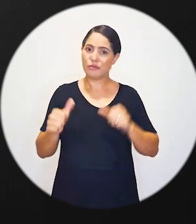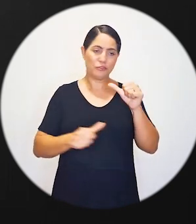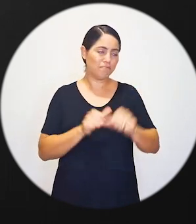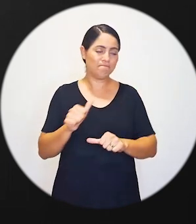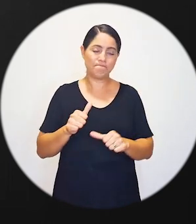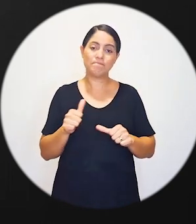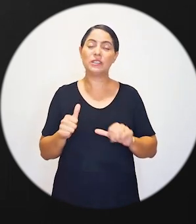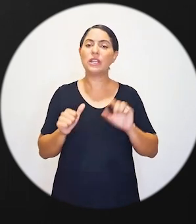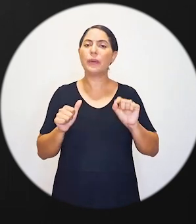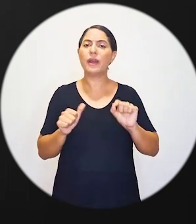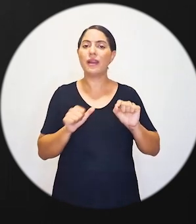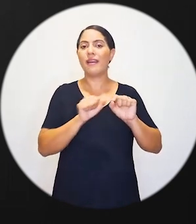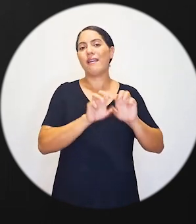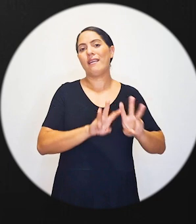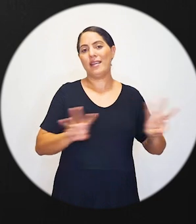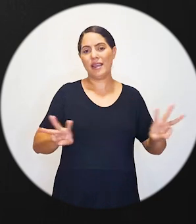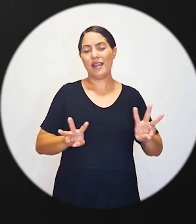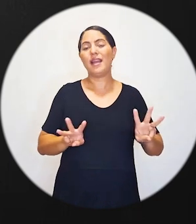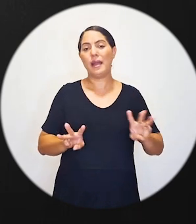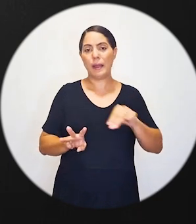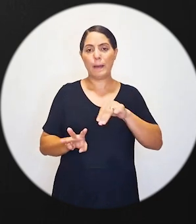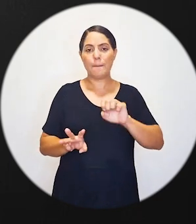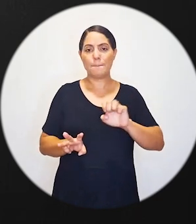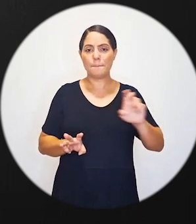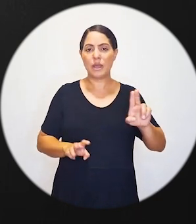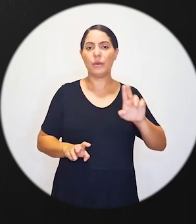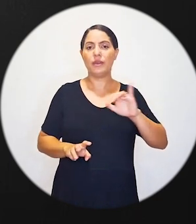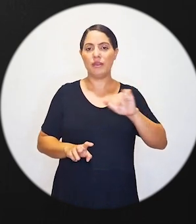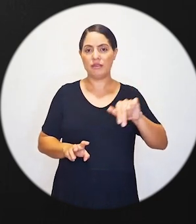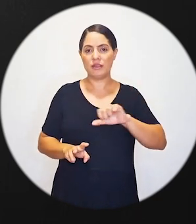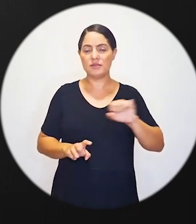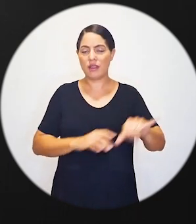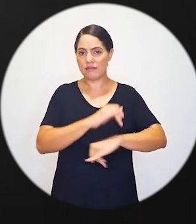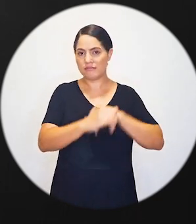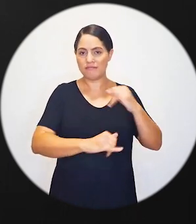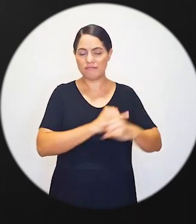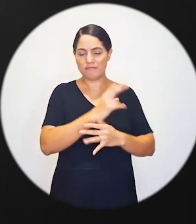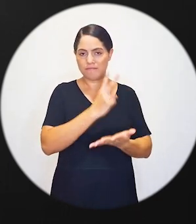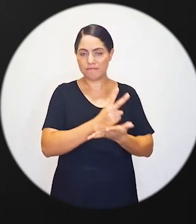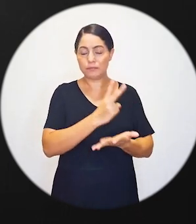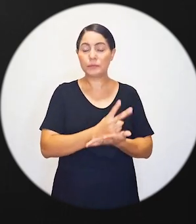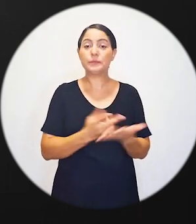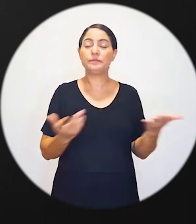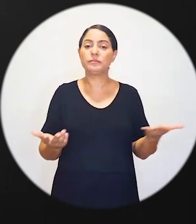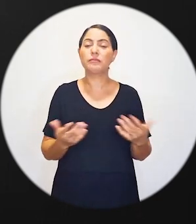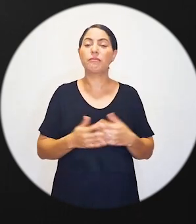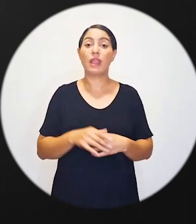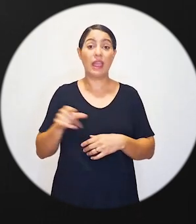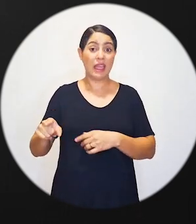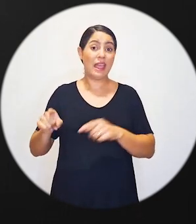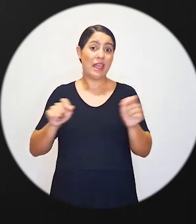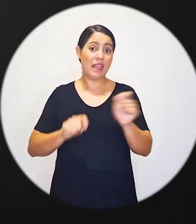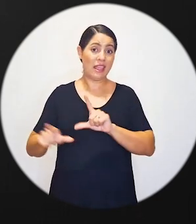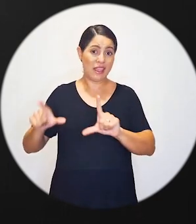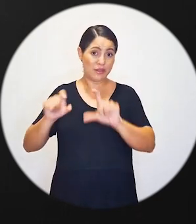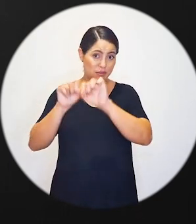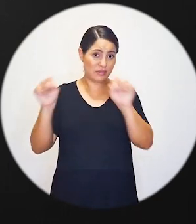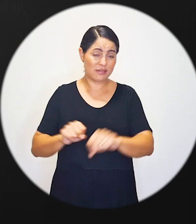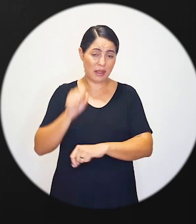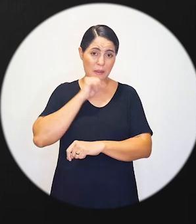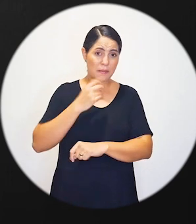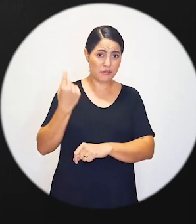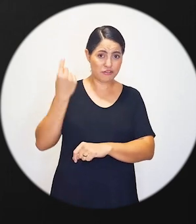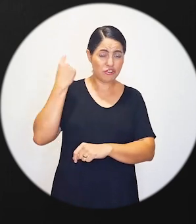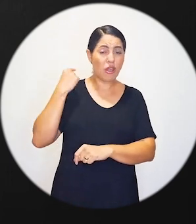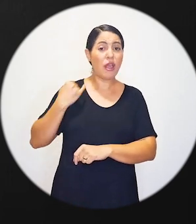Digital. Essa novidade ela é de extrema importância para a advocacia previdenciária e para toda a sociedade, porque permite o acesso a